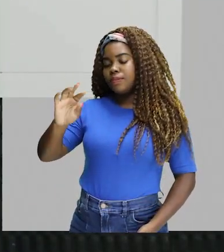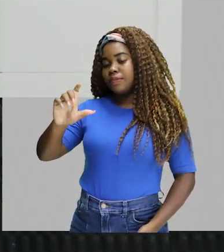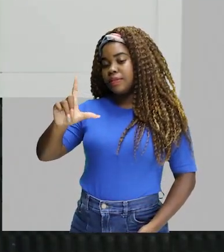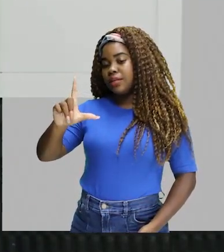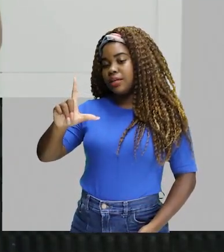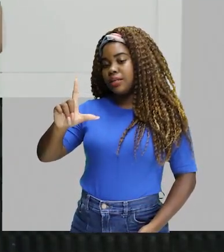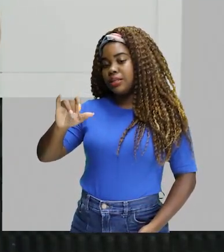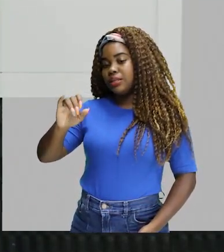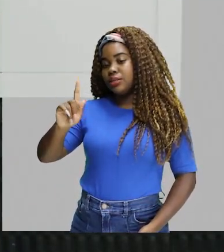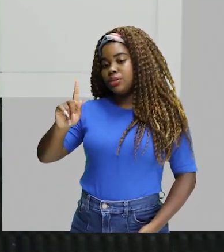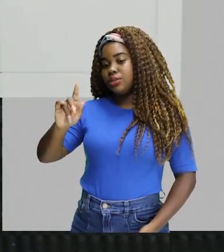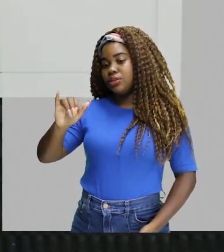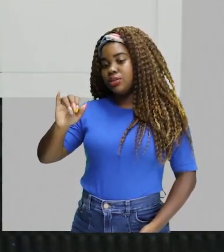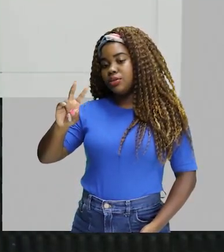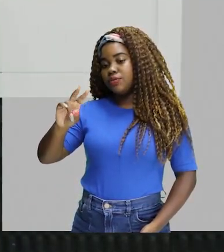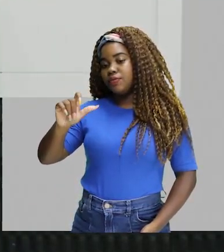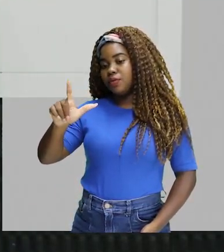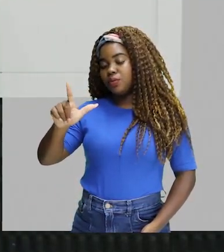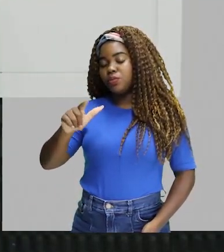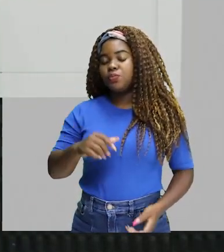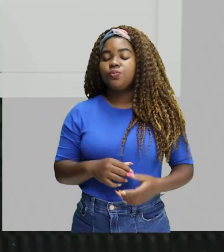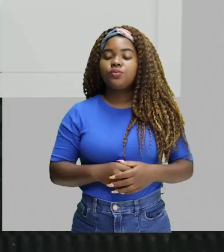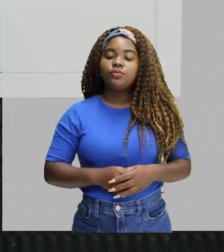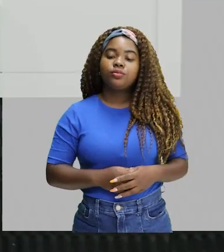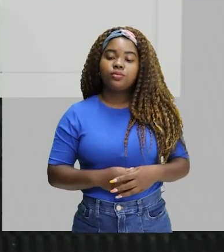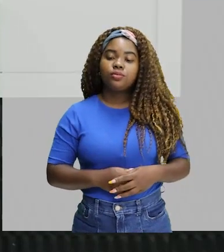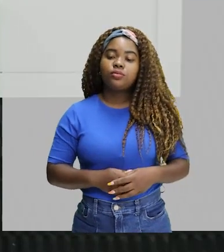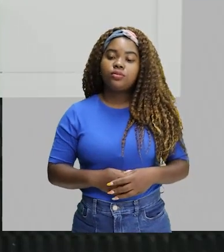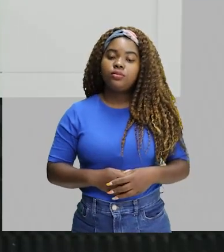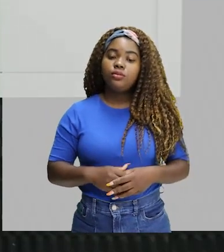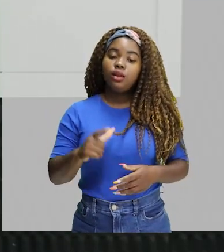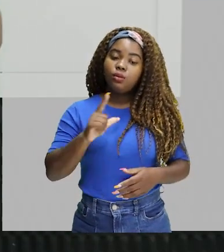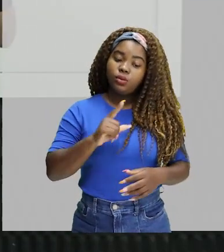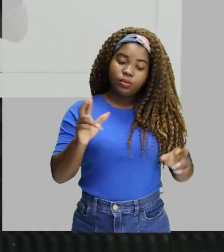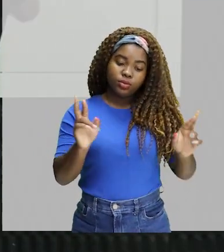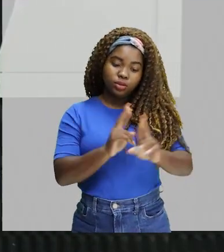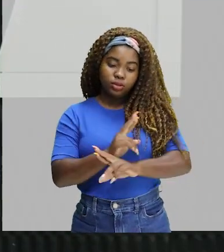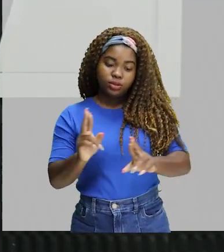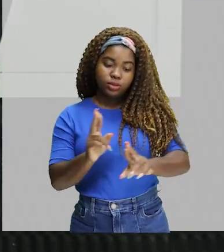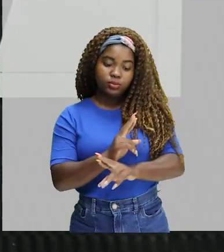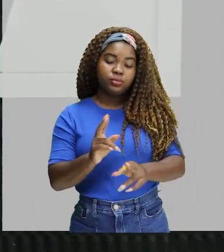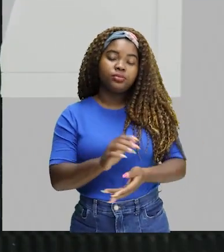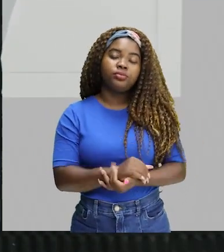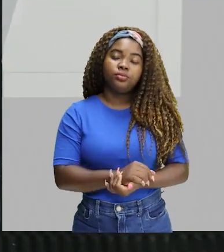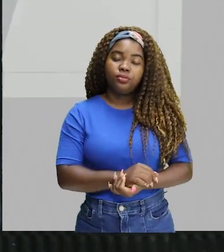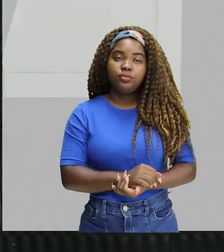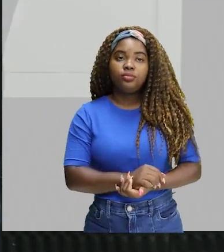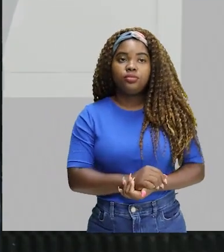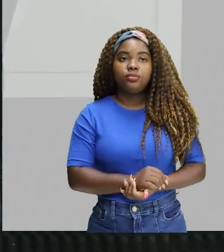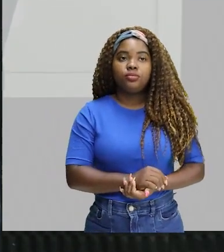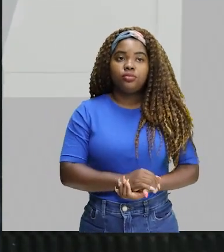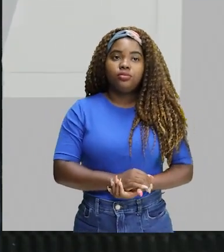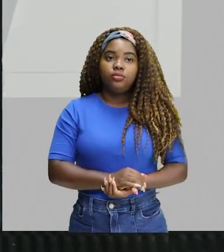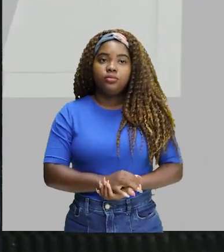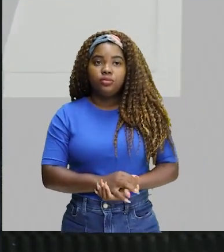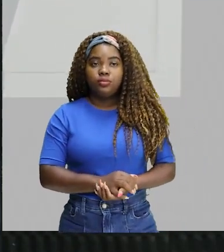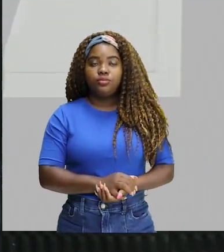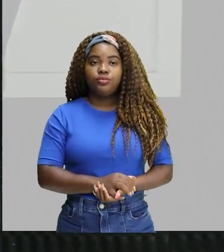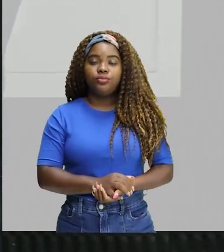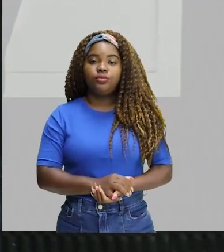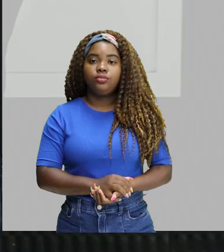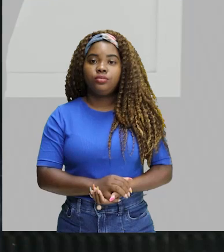dualismo platônico é ele que vai anunciar, certo? Aquele mundo inteligível, famoso